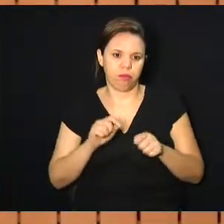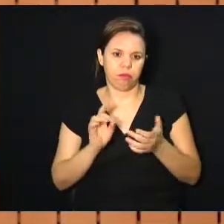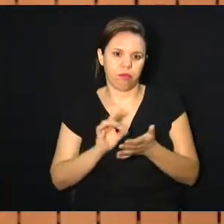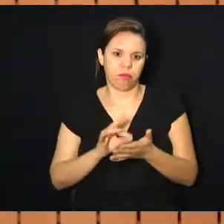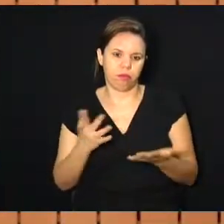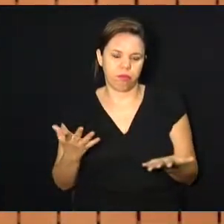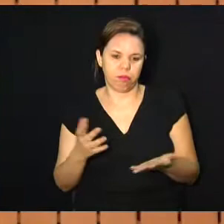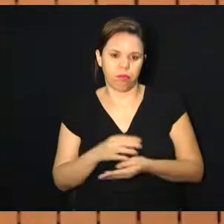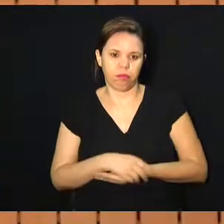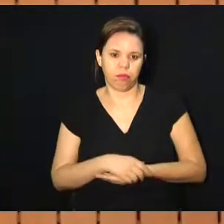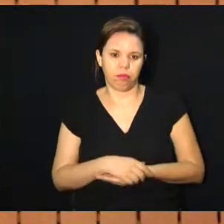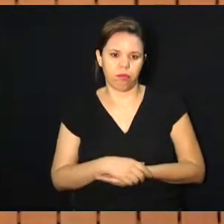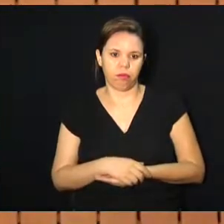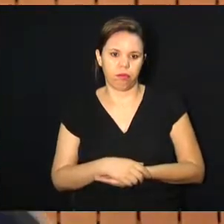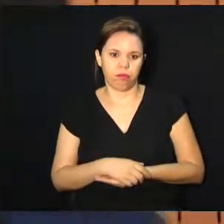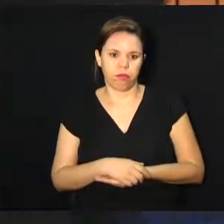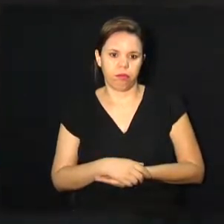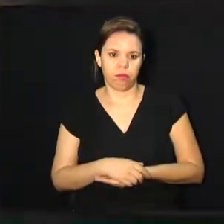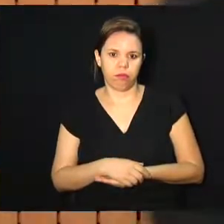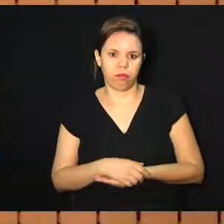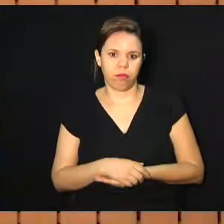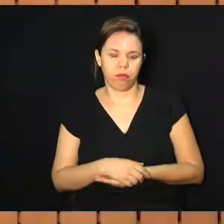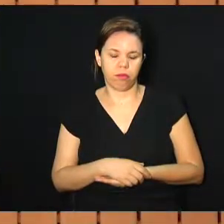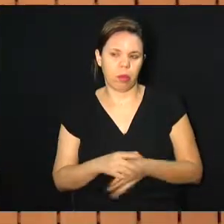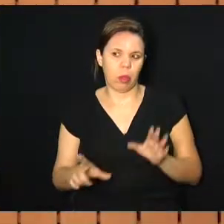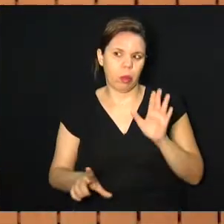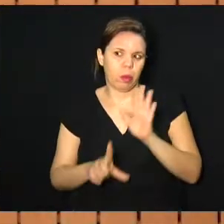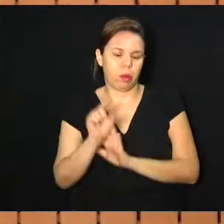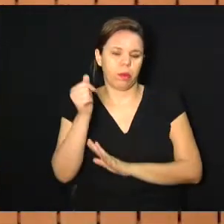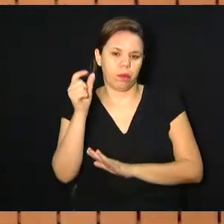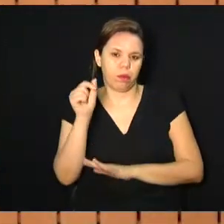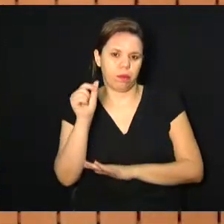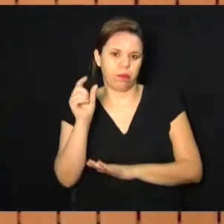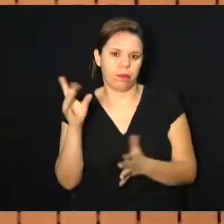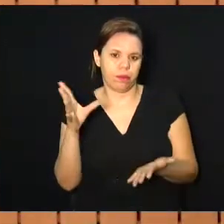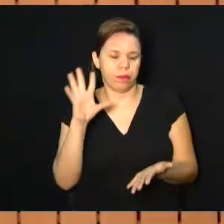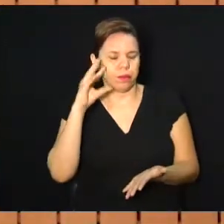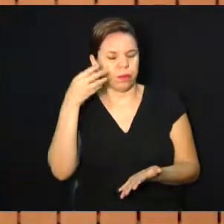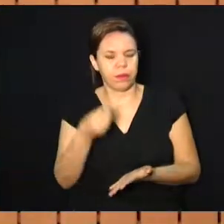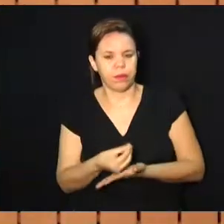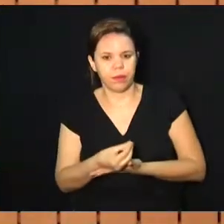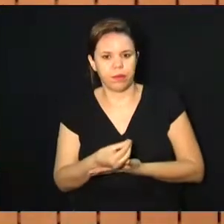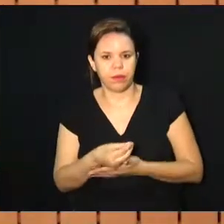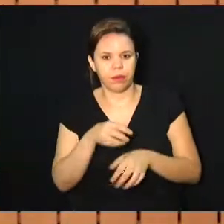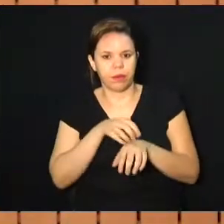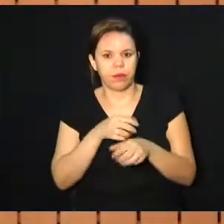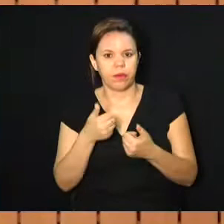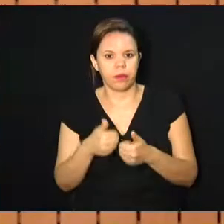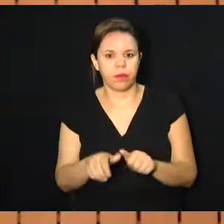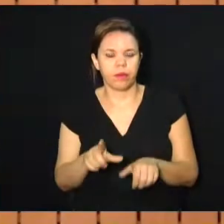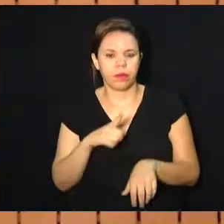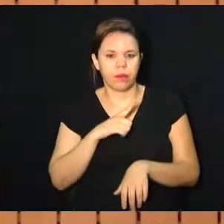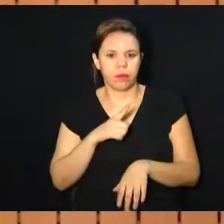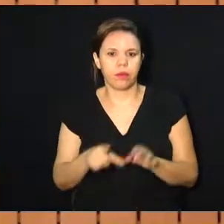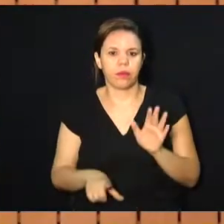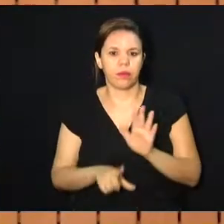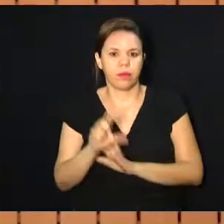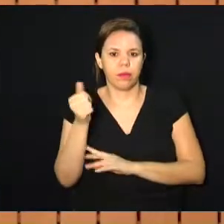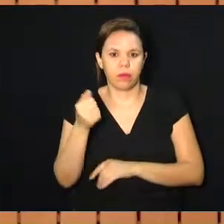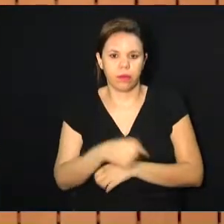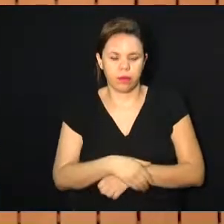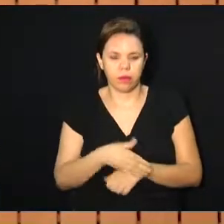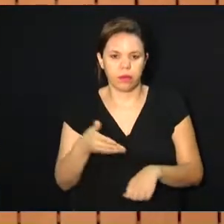um meio de lucro, né? Um meio entendido, o transporte ser entendido como um meio